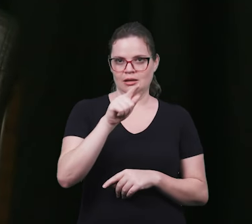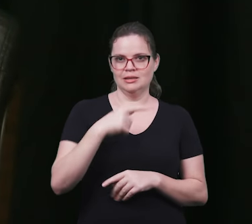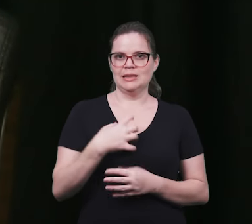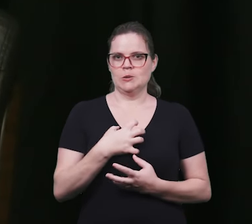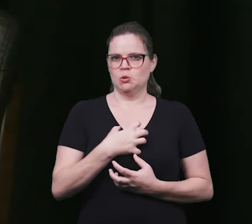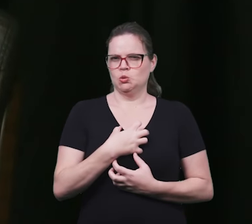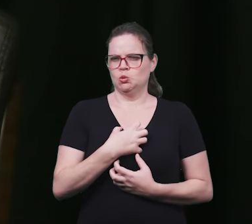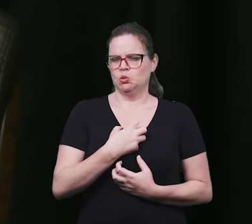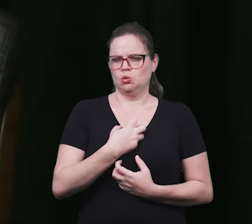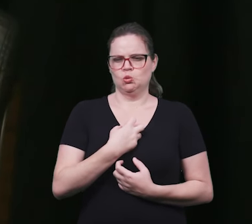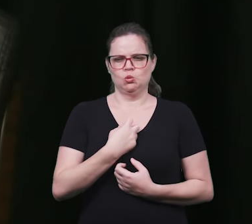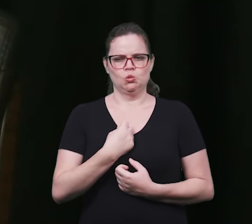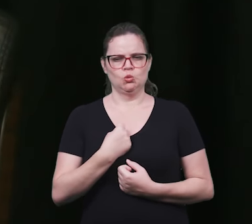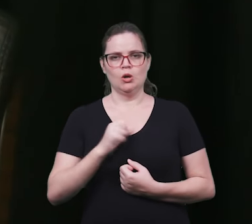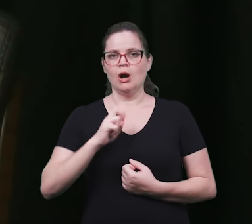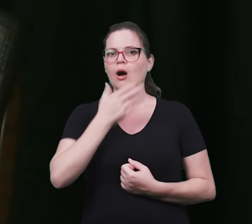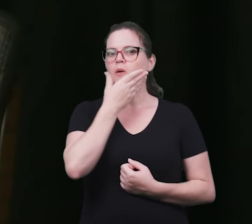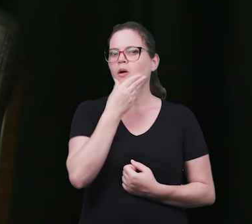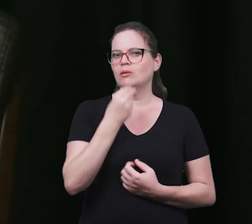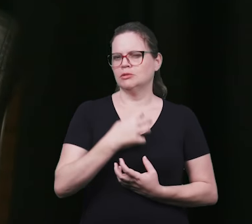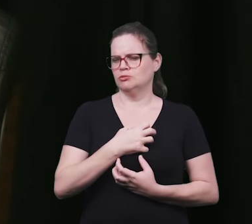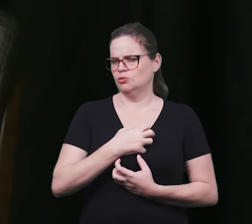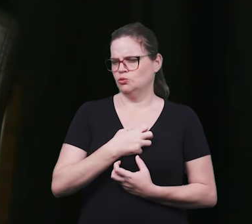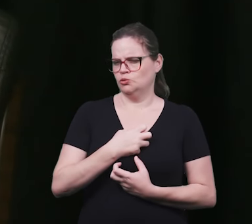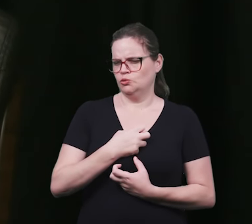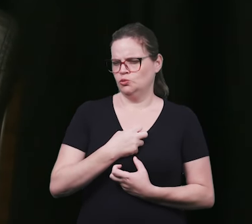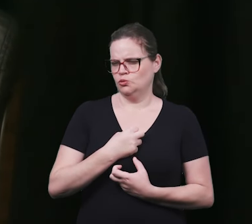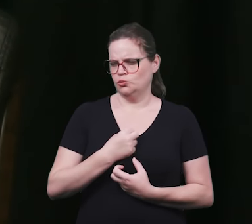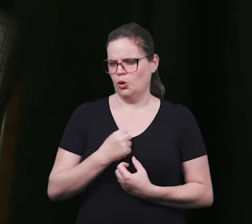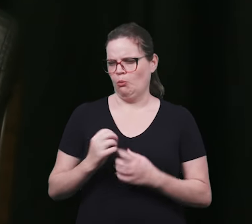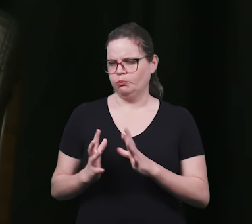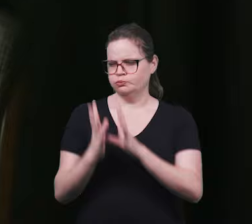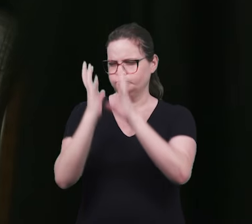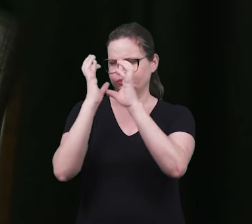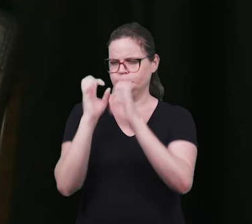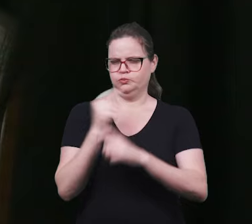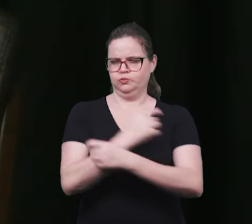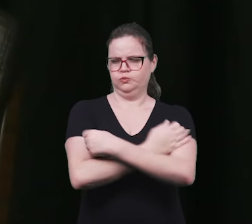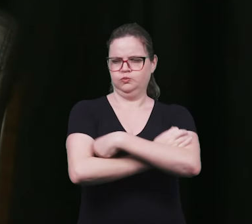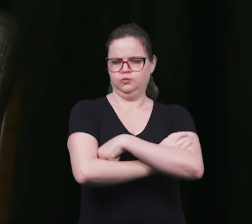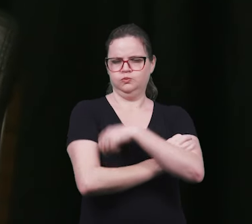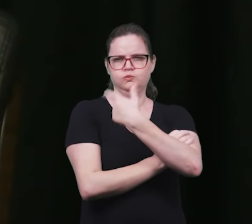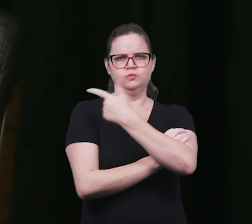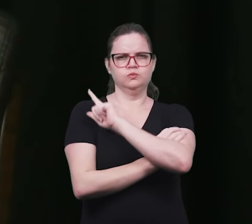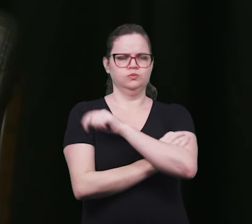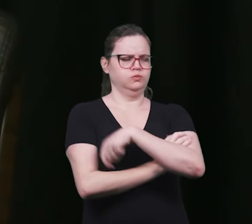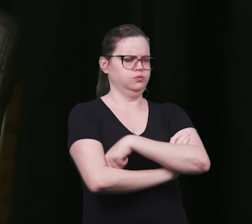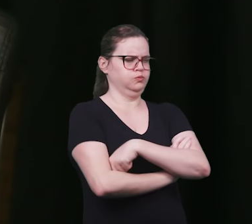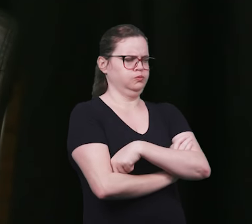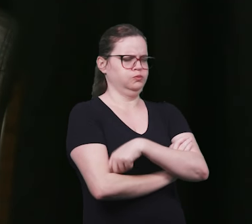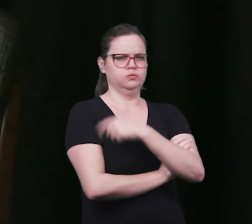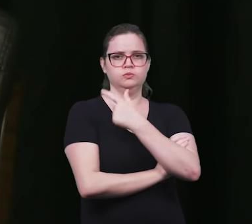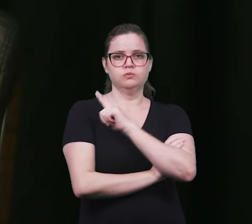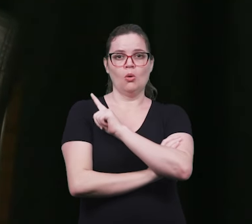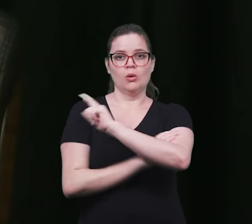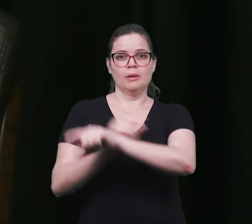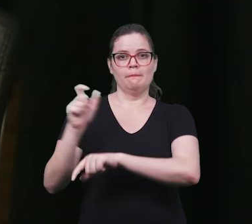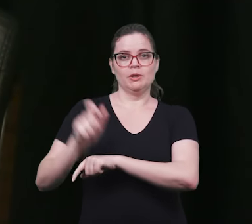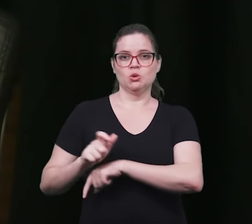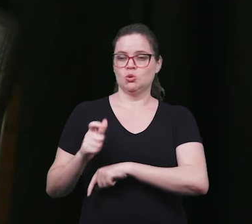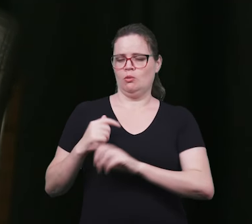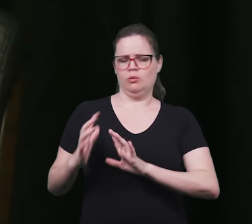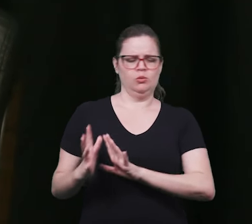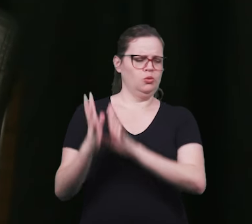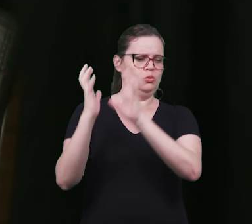mágoa, alguma diferença, uma situação com relação a outro irmão, outra